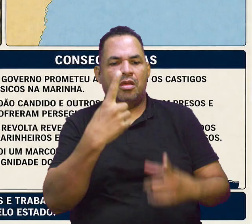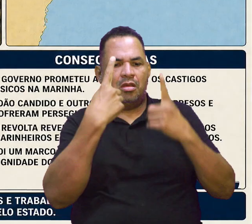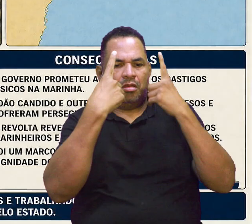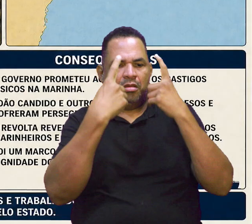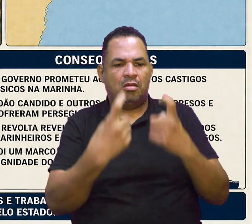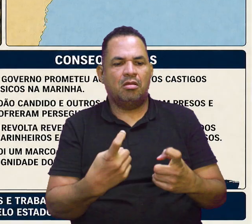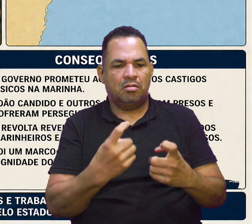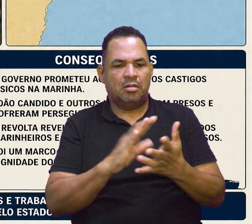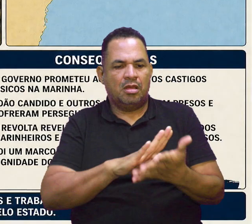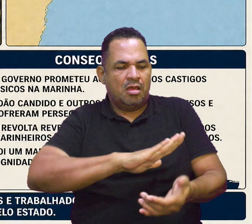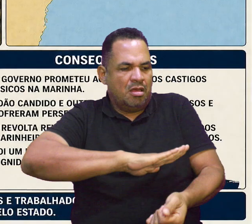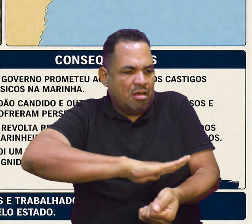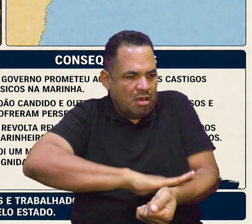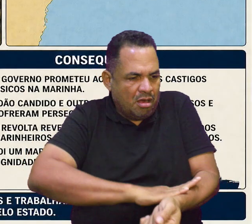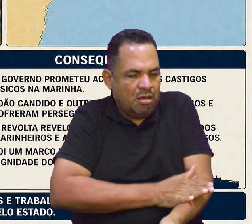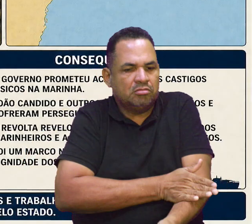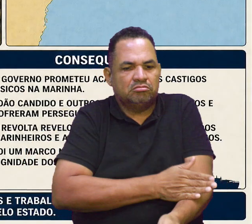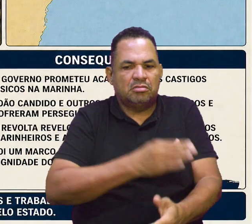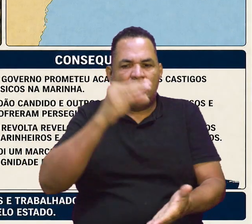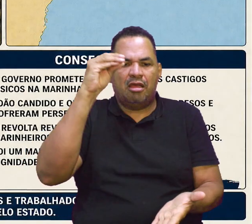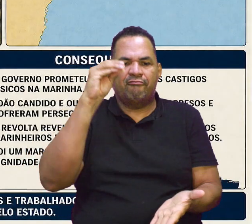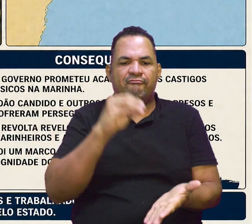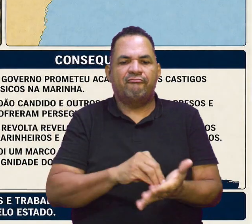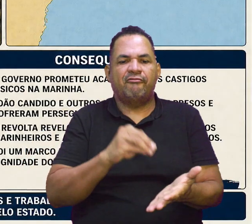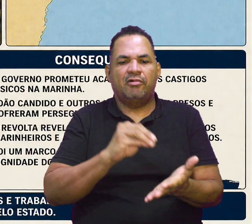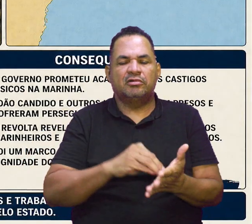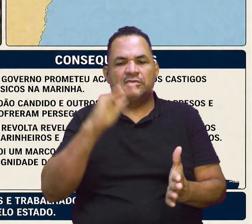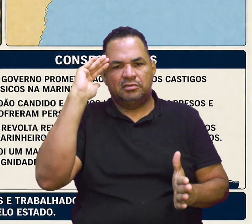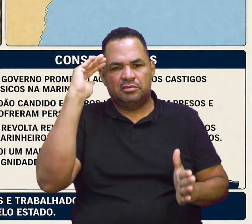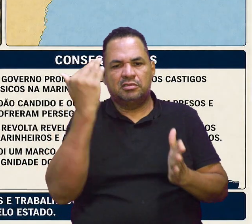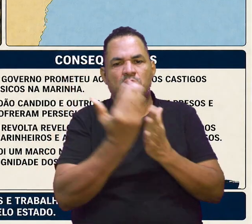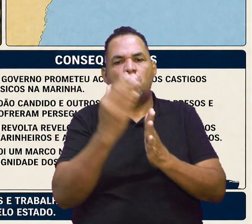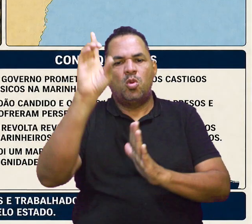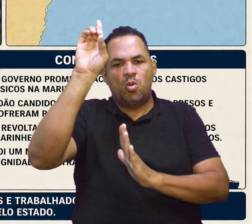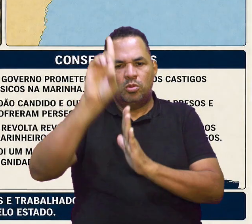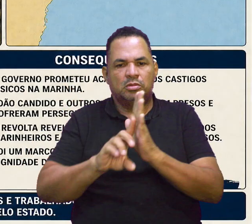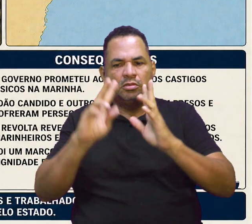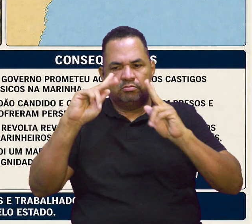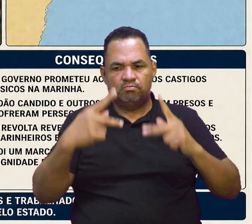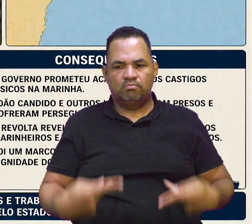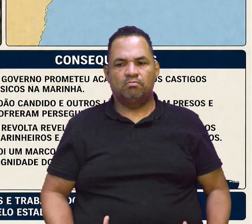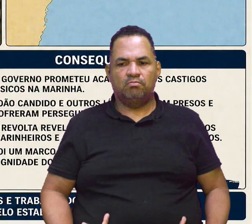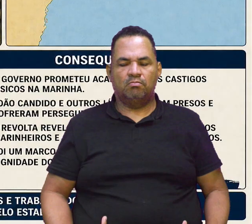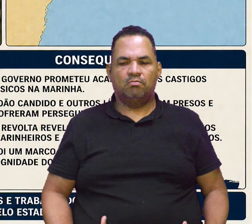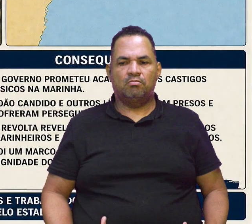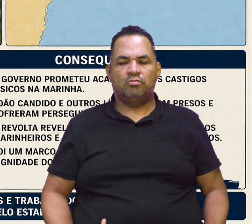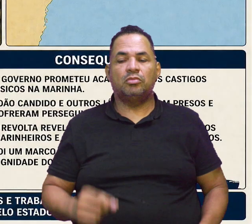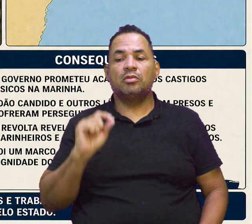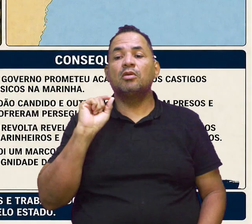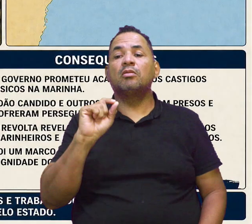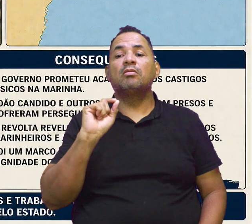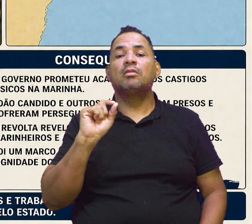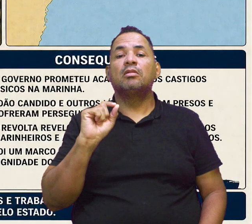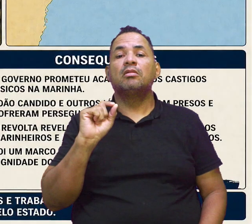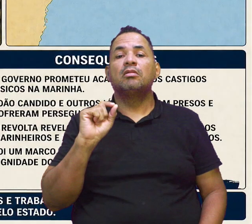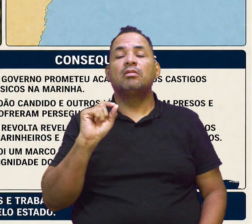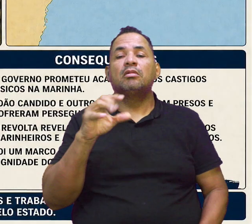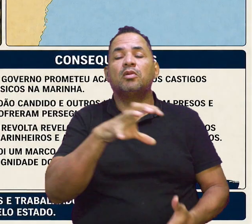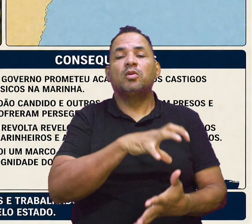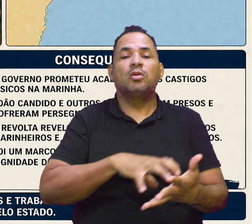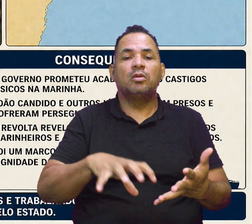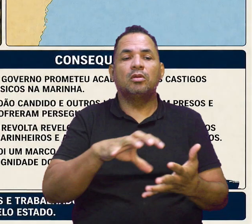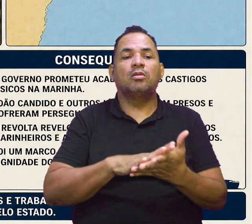racismo e à falta de respeito aos direitos humanos. Então, o que foi a revolta? No dia